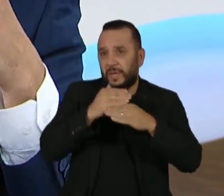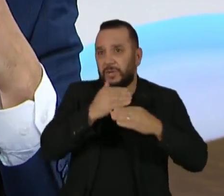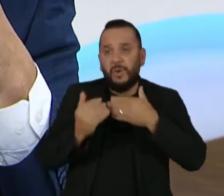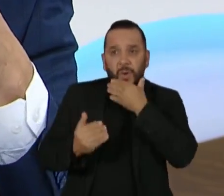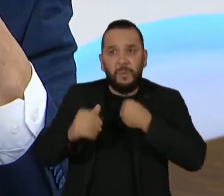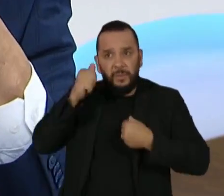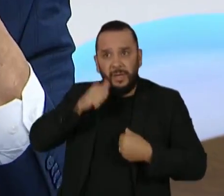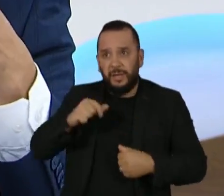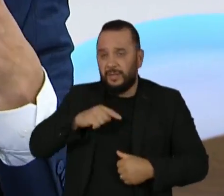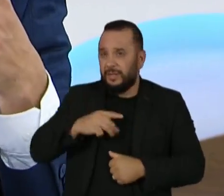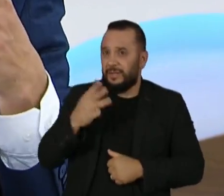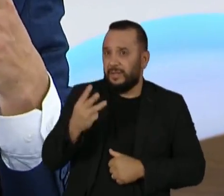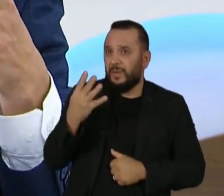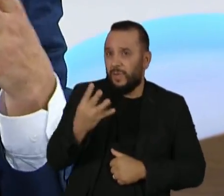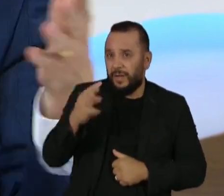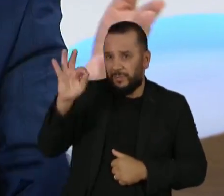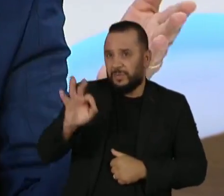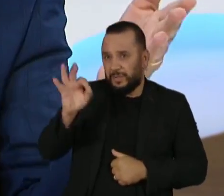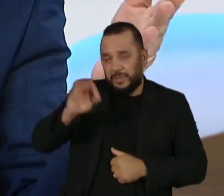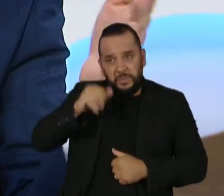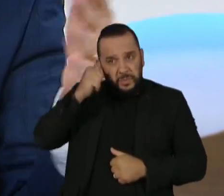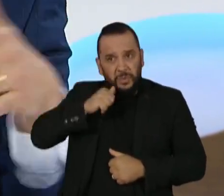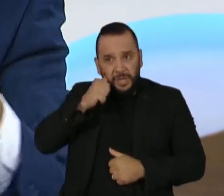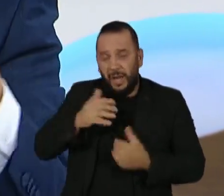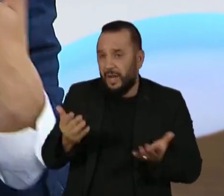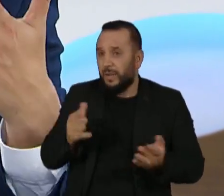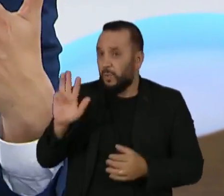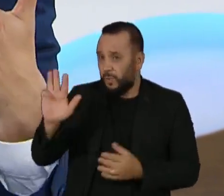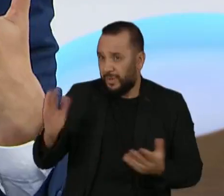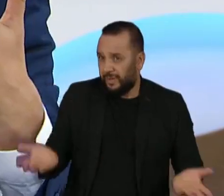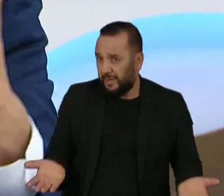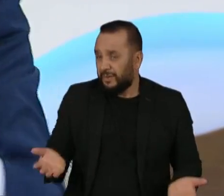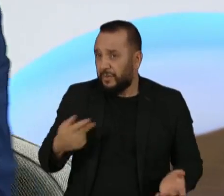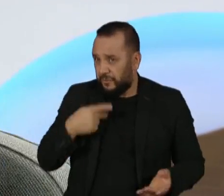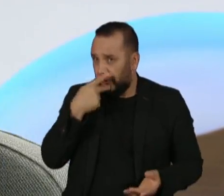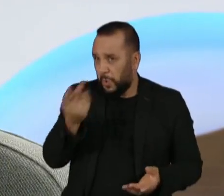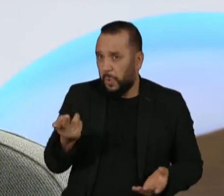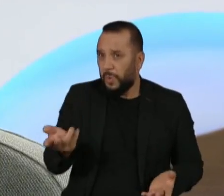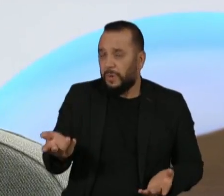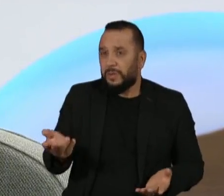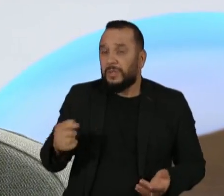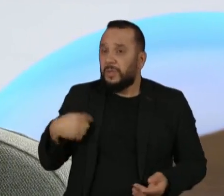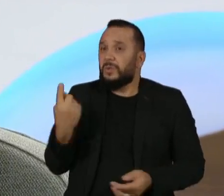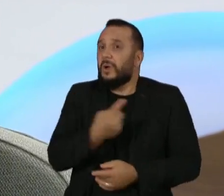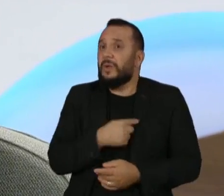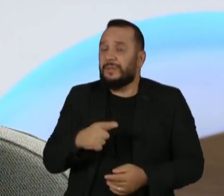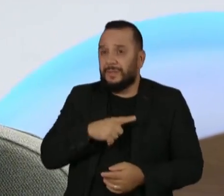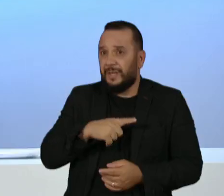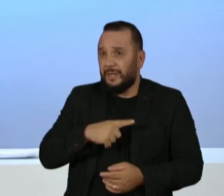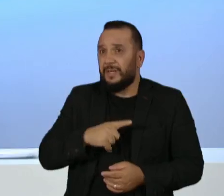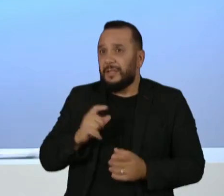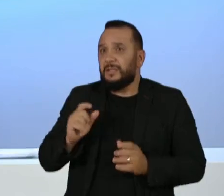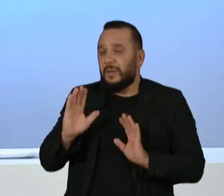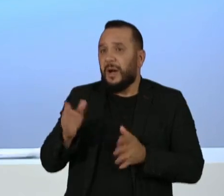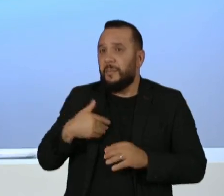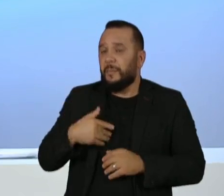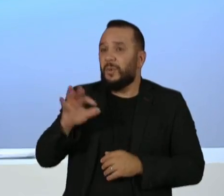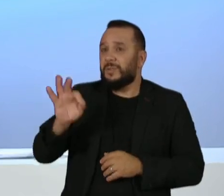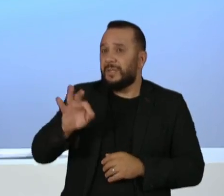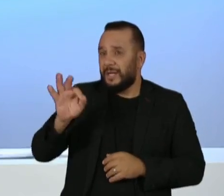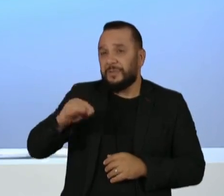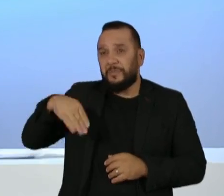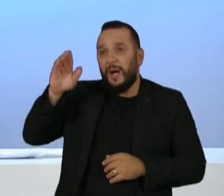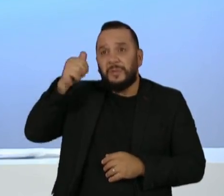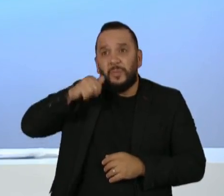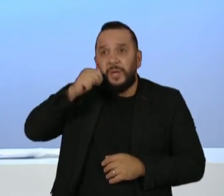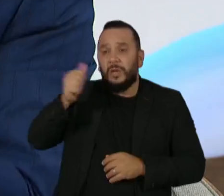tem aí 34% de mulheres em posições chaves, o Lula, isso que é a bandeira dele, e no nosso gabinete a gente tem aí até mais